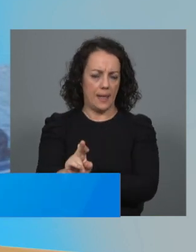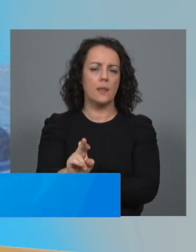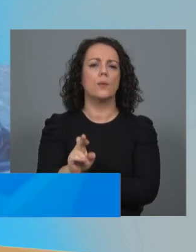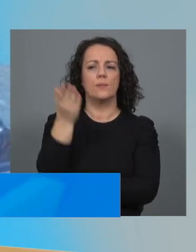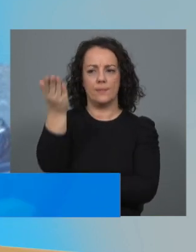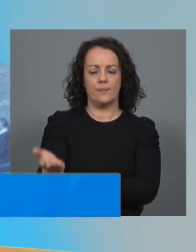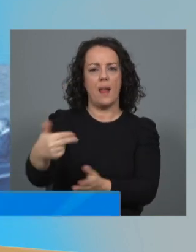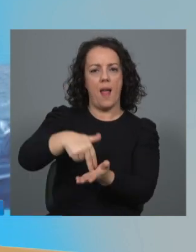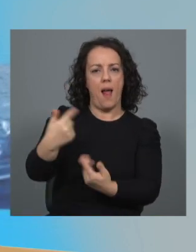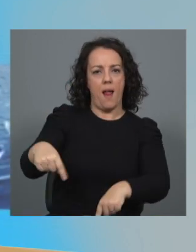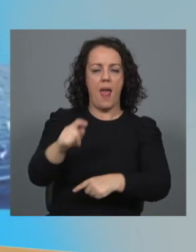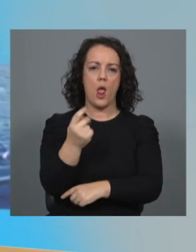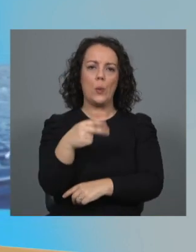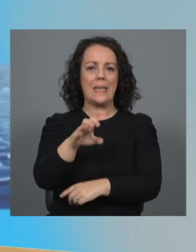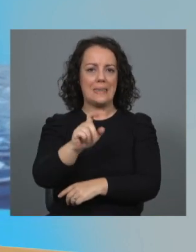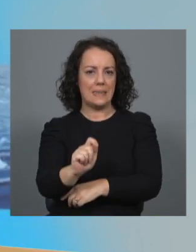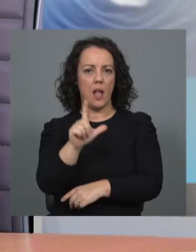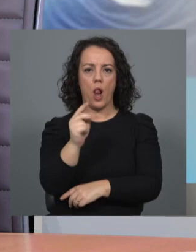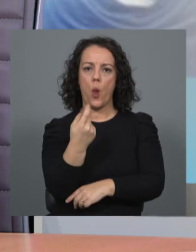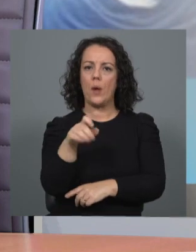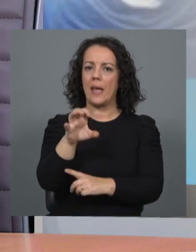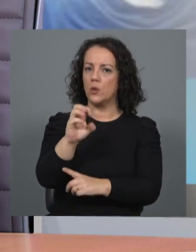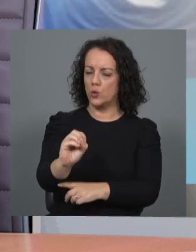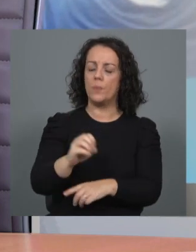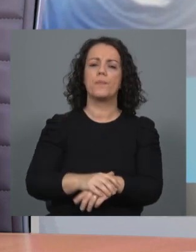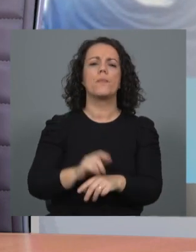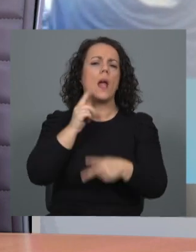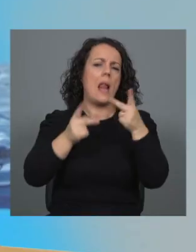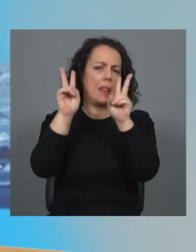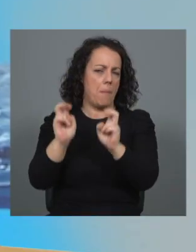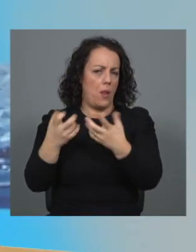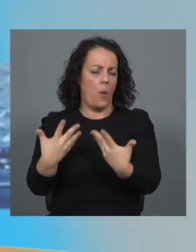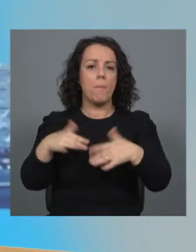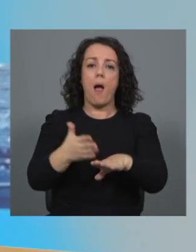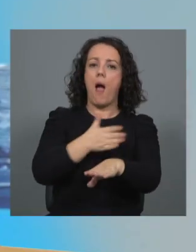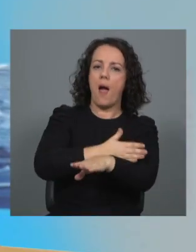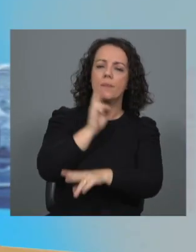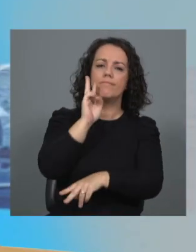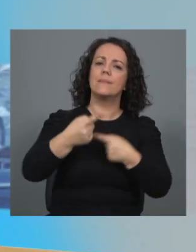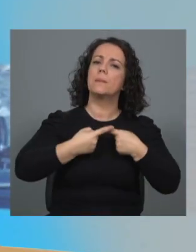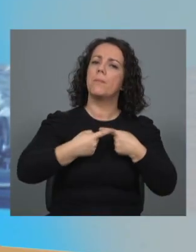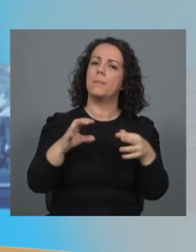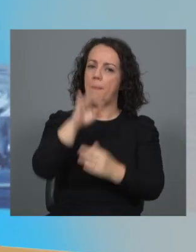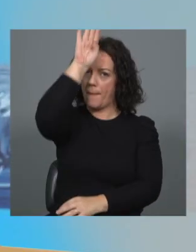connosco a Eunice Lourenço para analisar a atualidade, mas para já olhamos ainda a Semana do Papa.